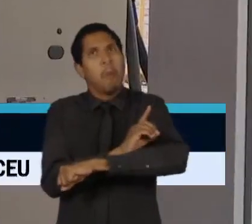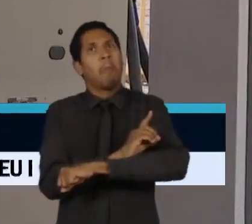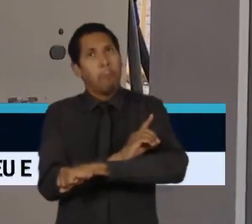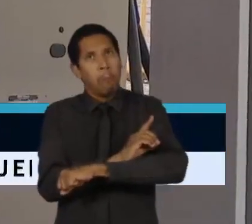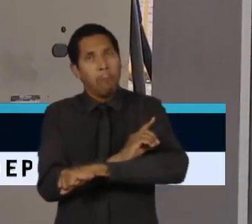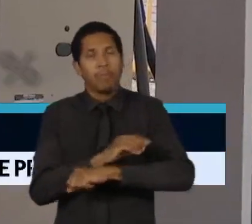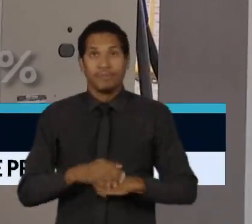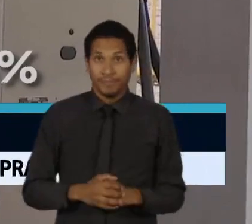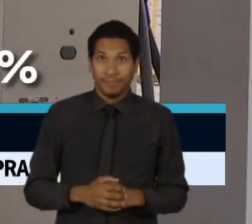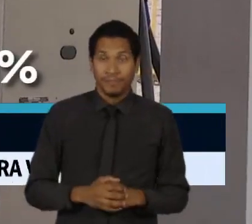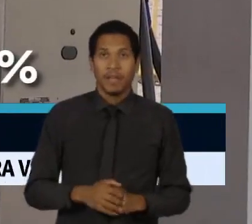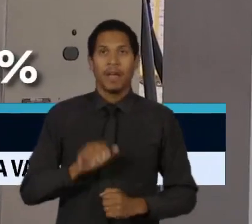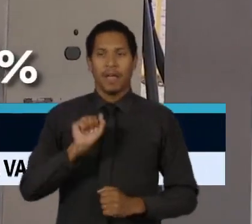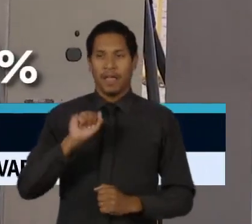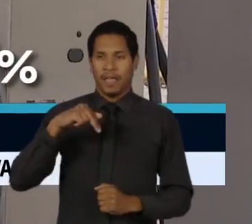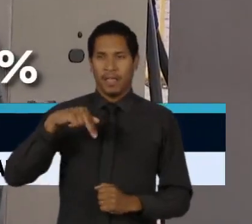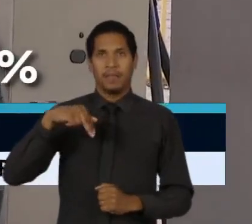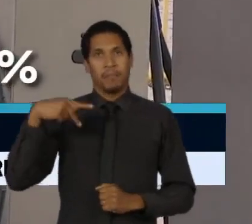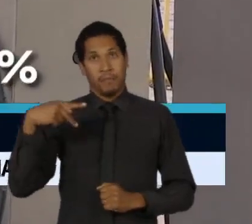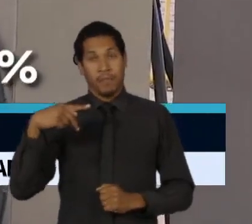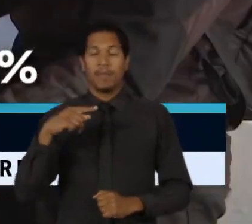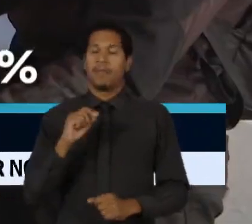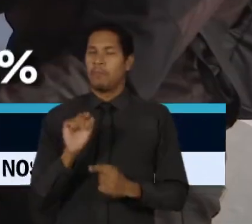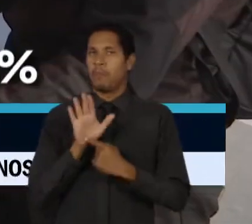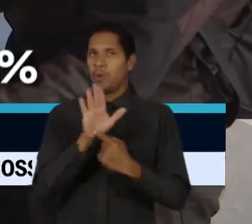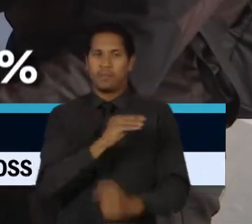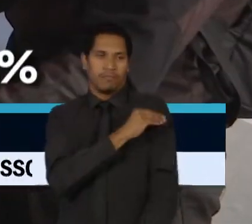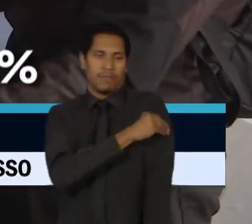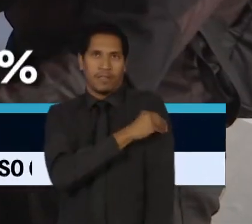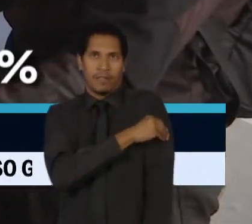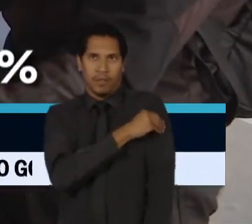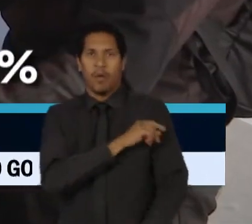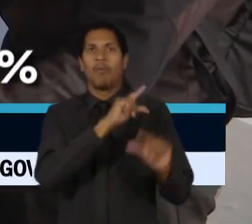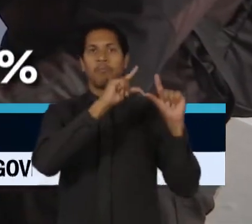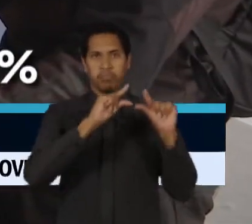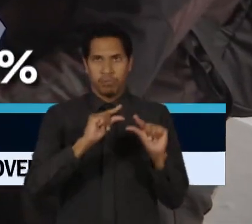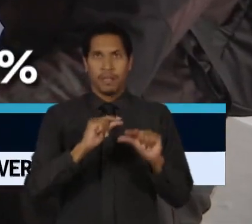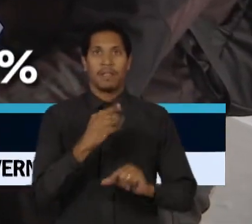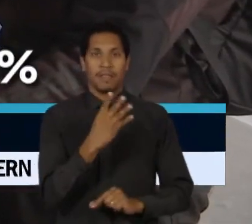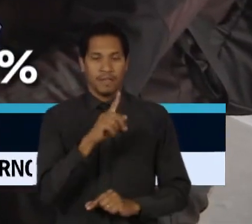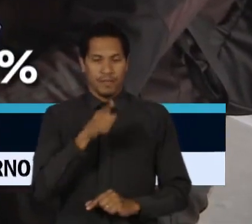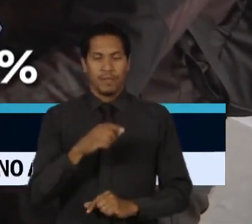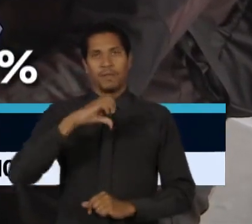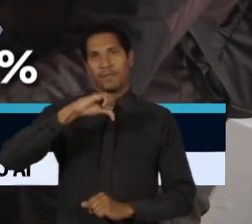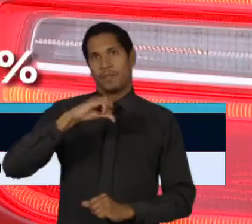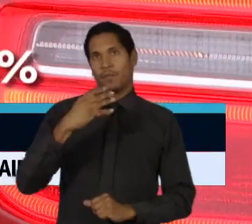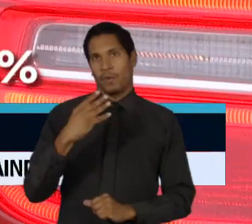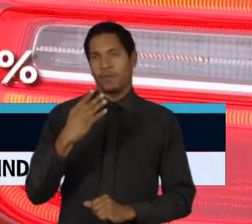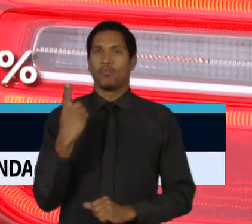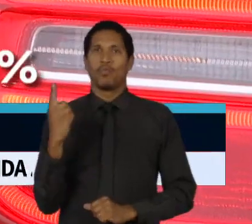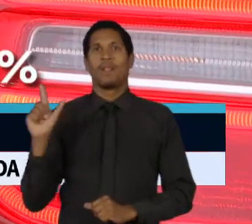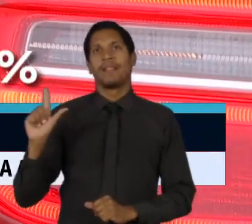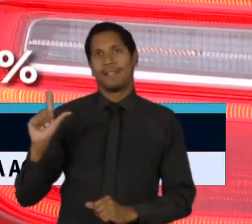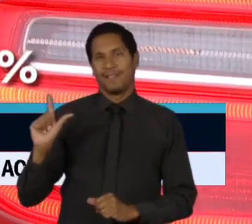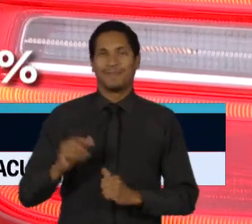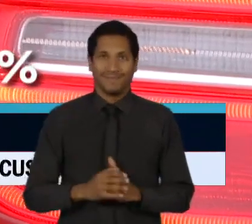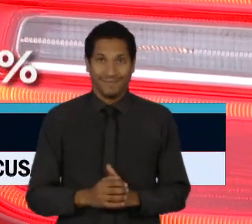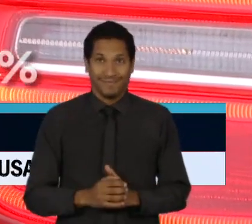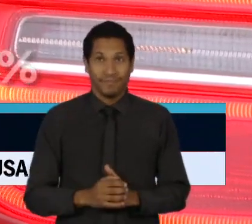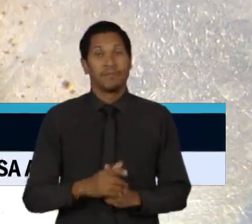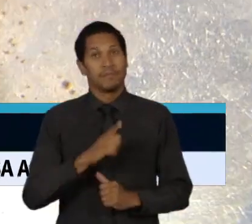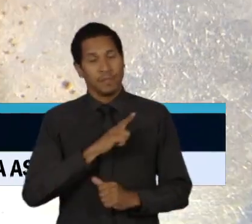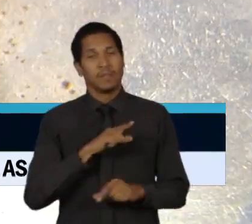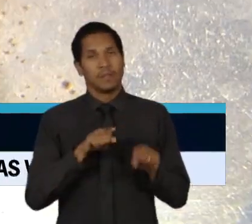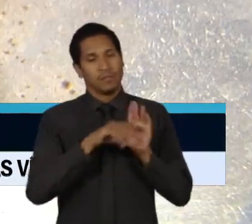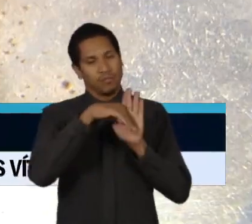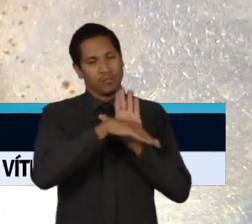De acordo com a ANP, o etanol também baixou para R$ 3,94 o litro, também um recuo de